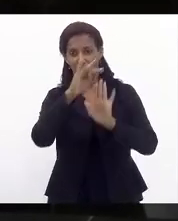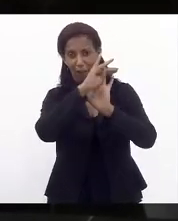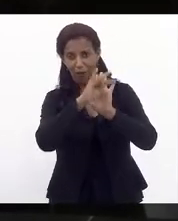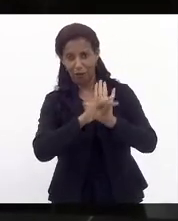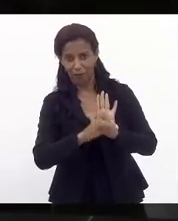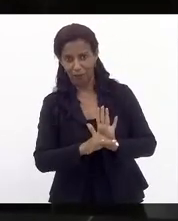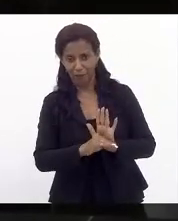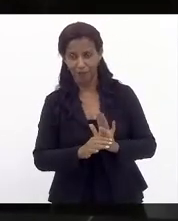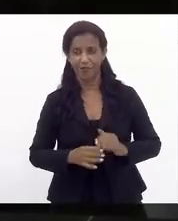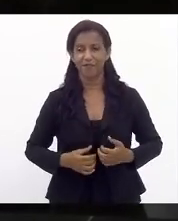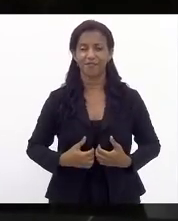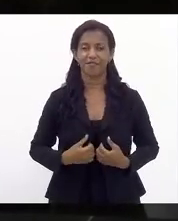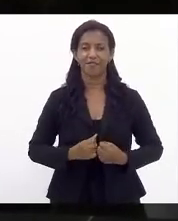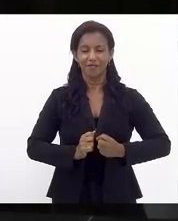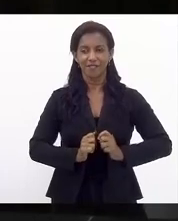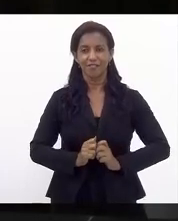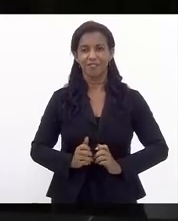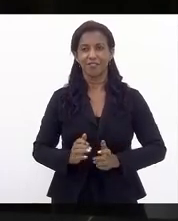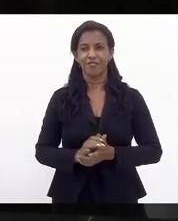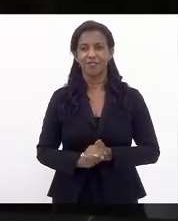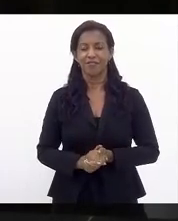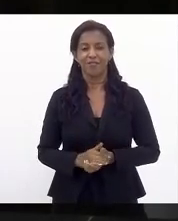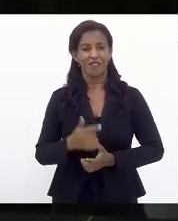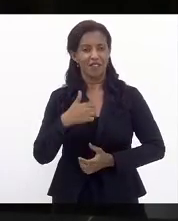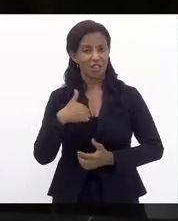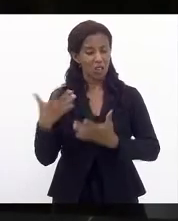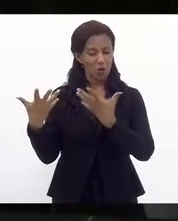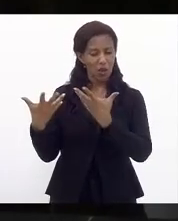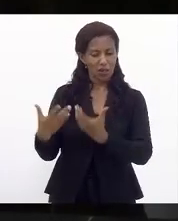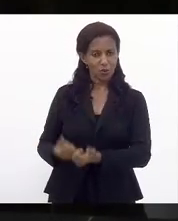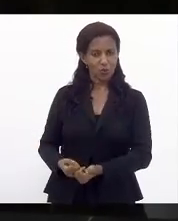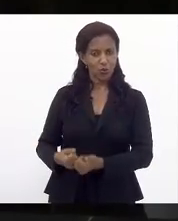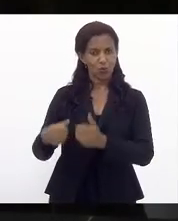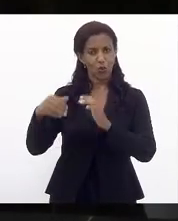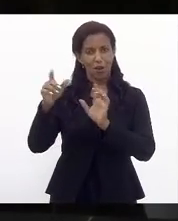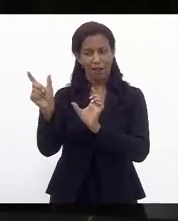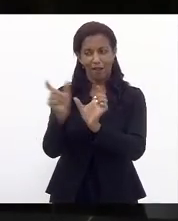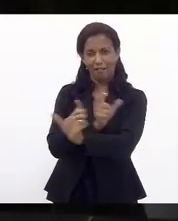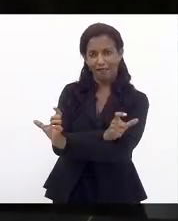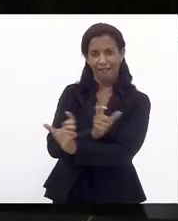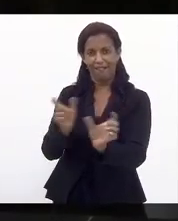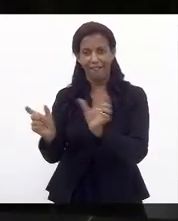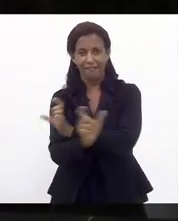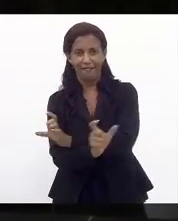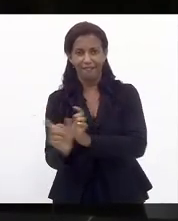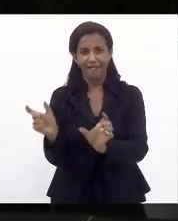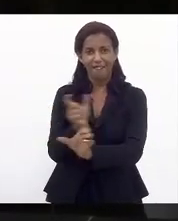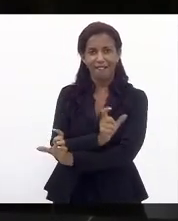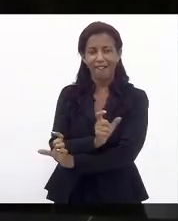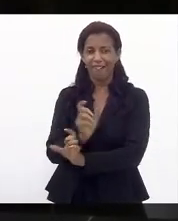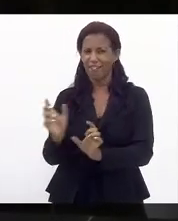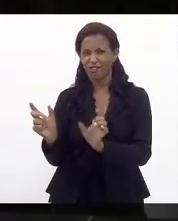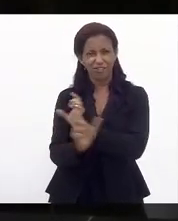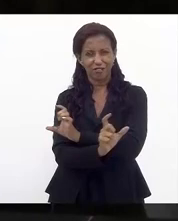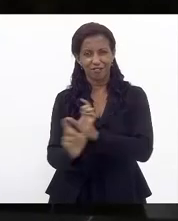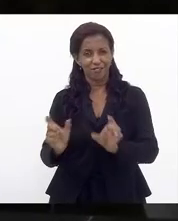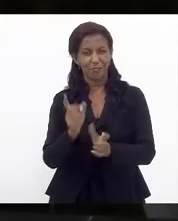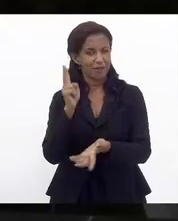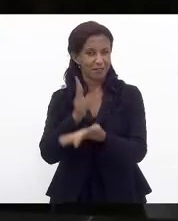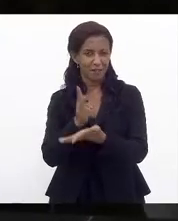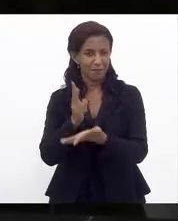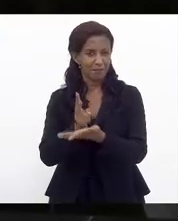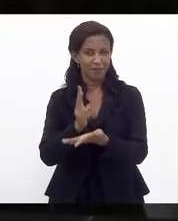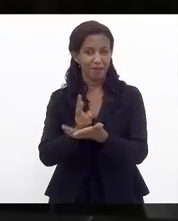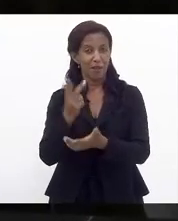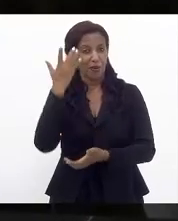ordem e e eu assumo uma noite da ordem errada porque eu achei que a